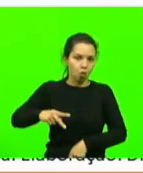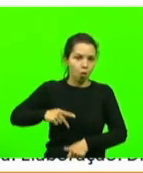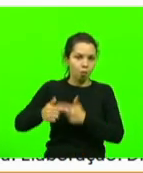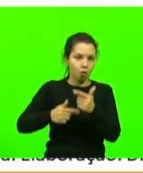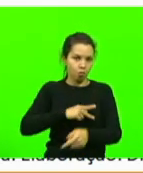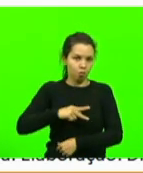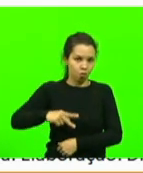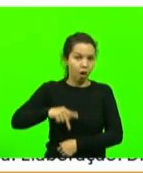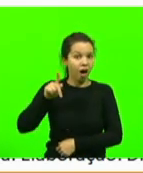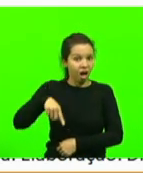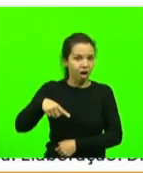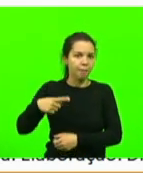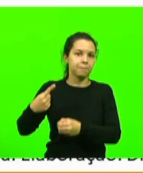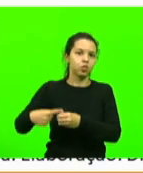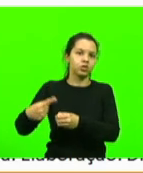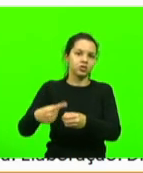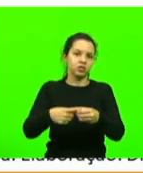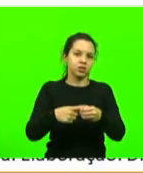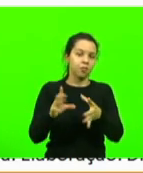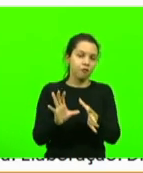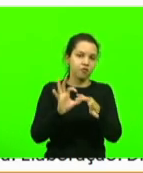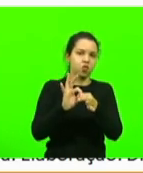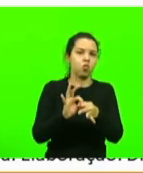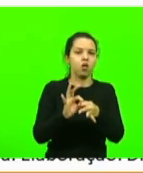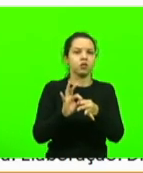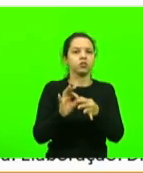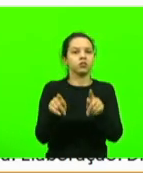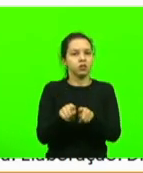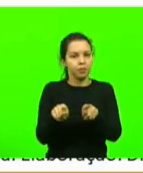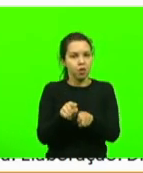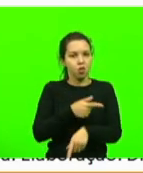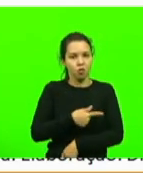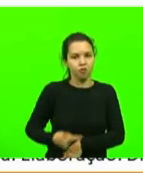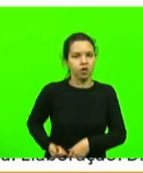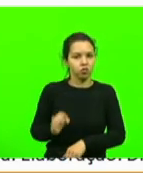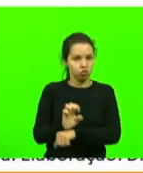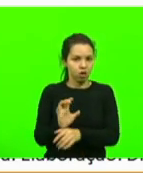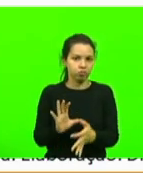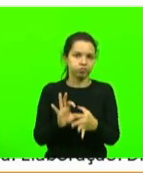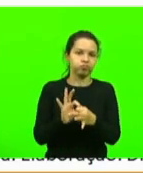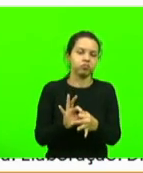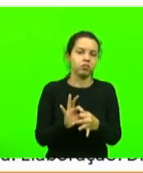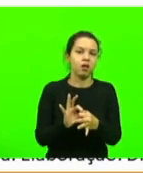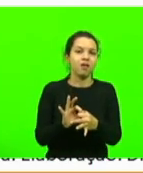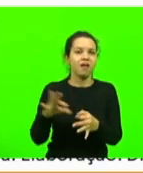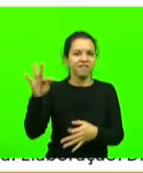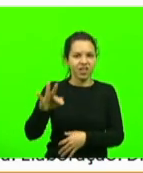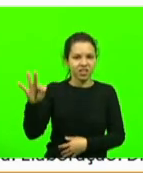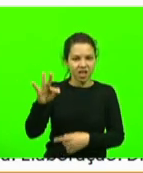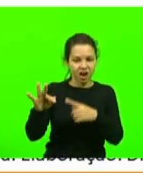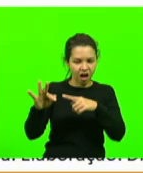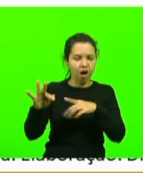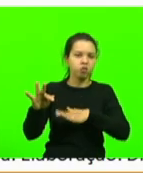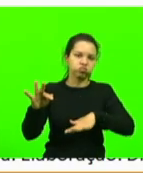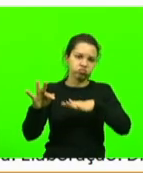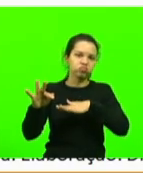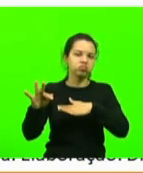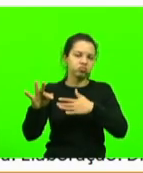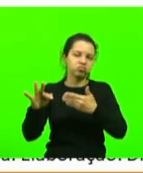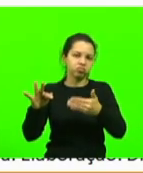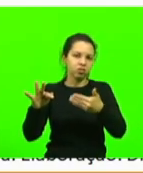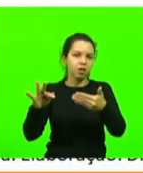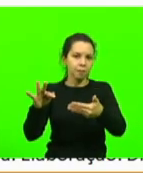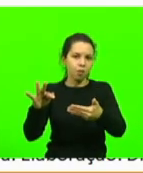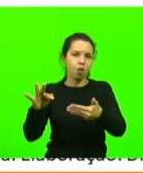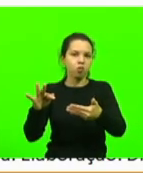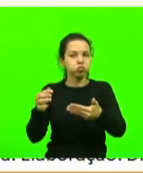no município fortemente e no a questão Federal ela sempre ela acaba sendo de